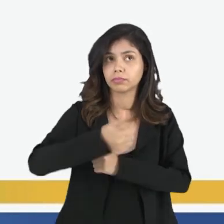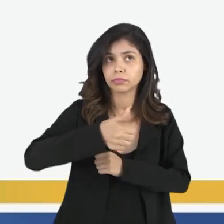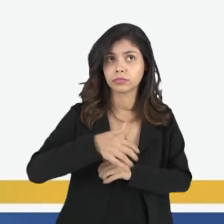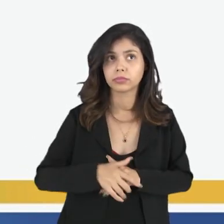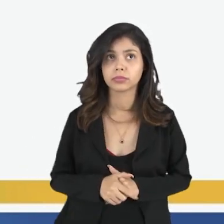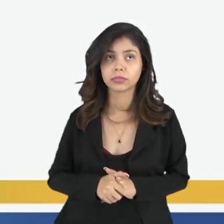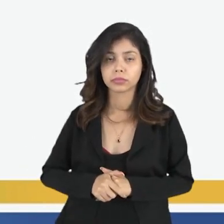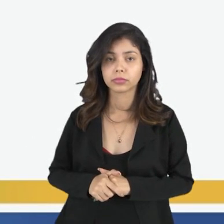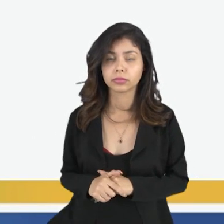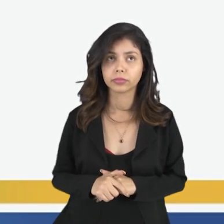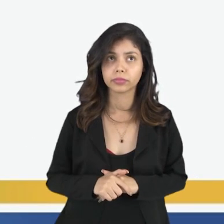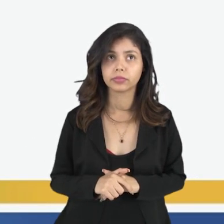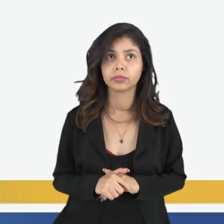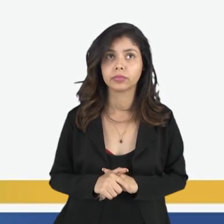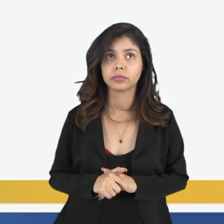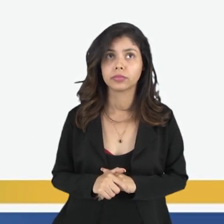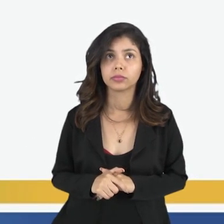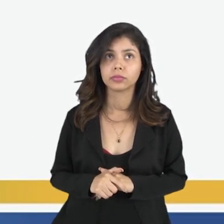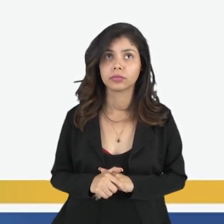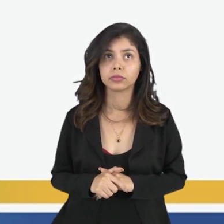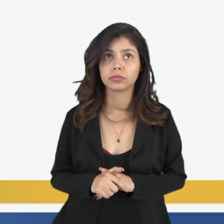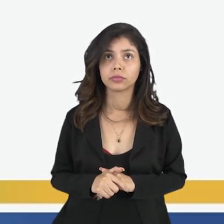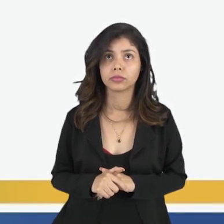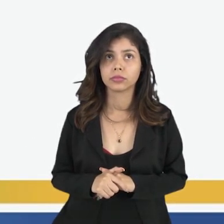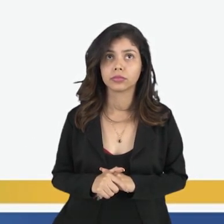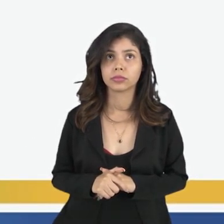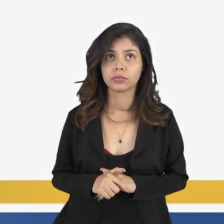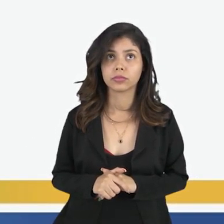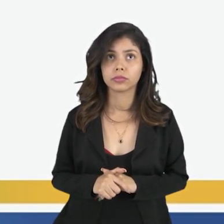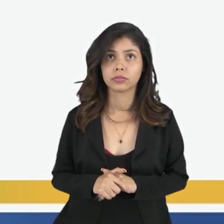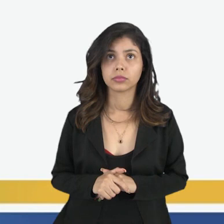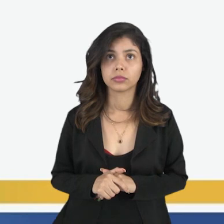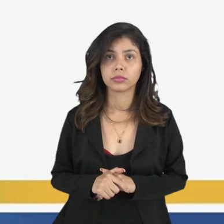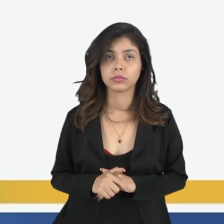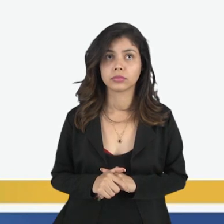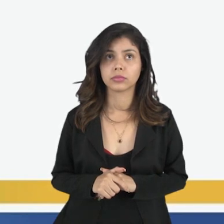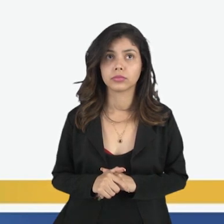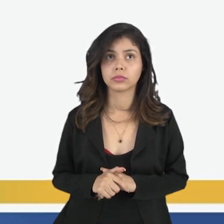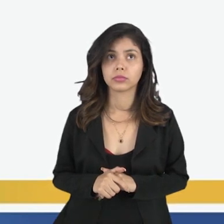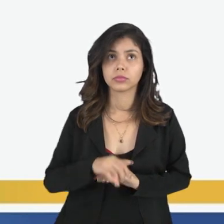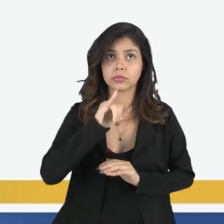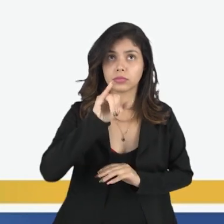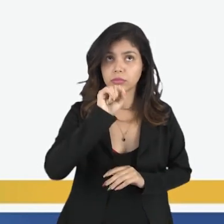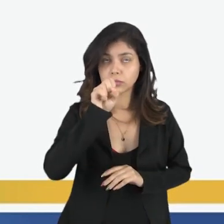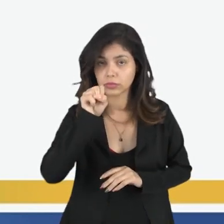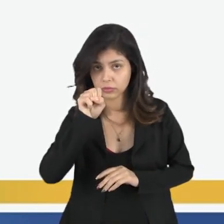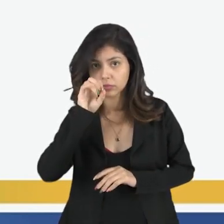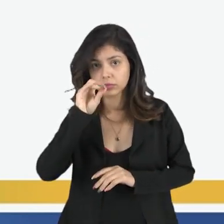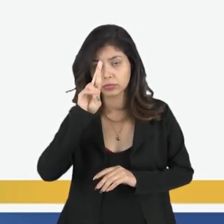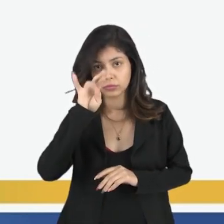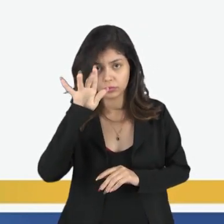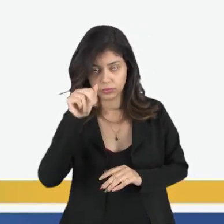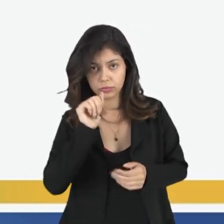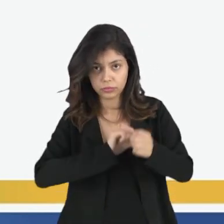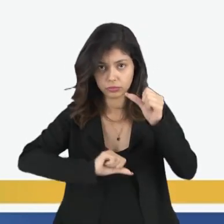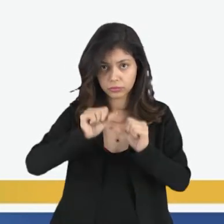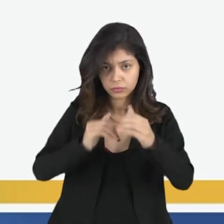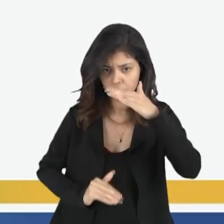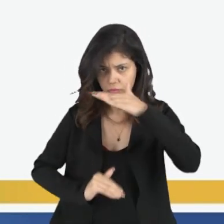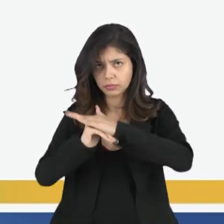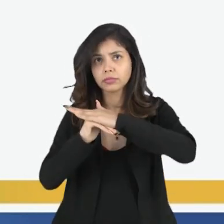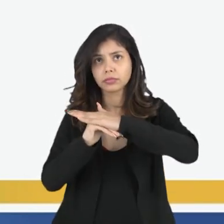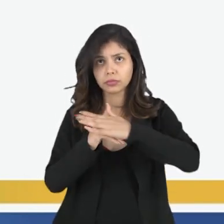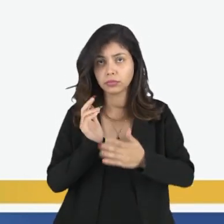termodinâmica. Nós temos ainda a transformação isobárica, que é a transformação em que a